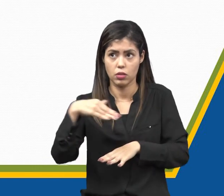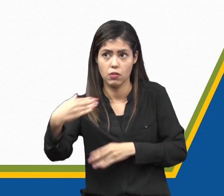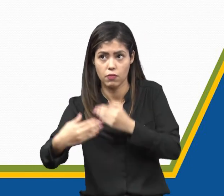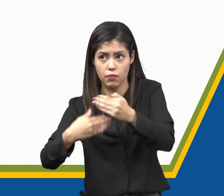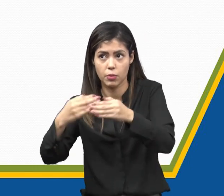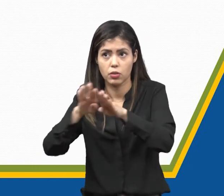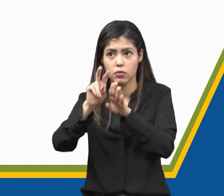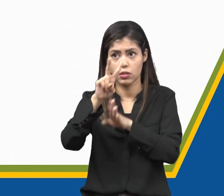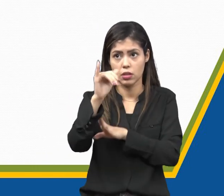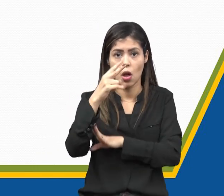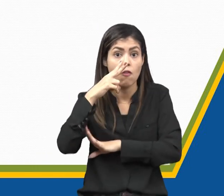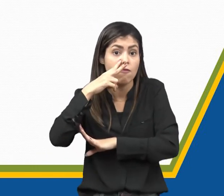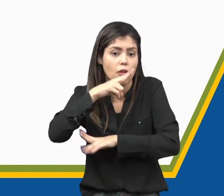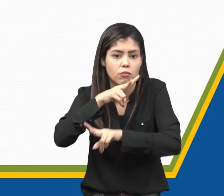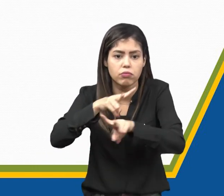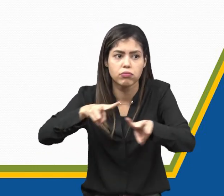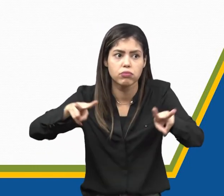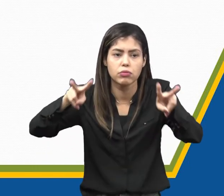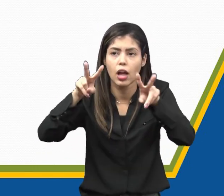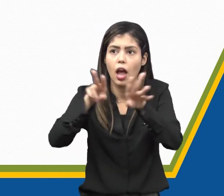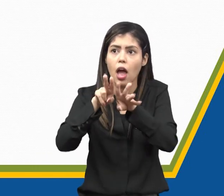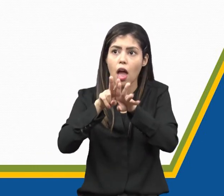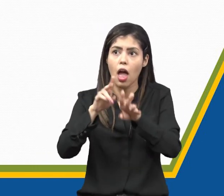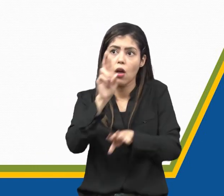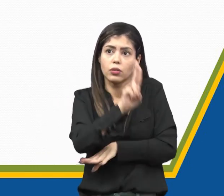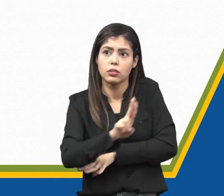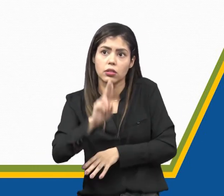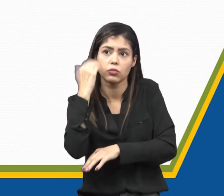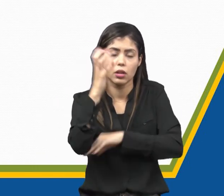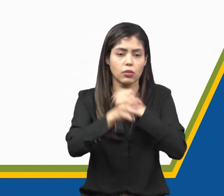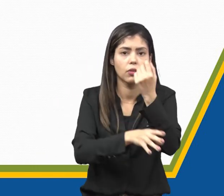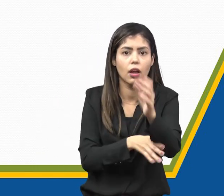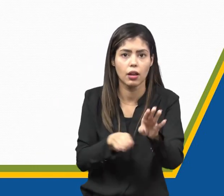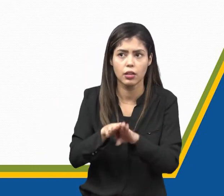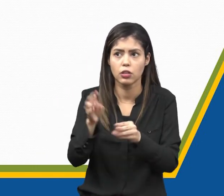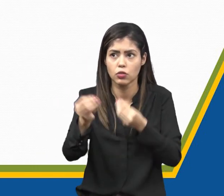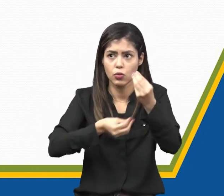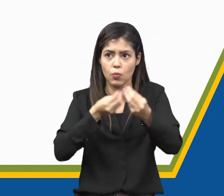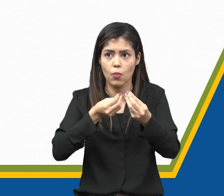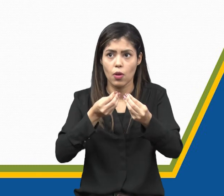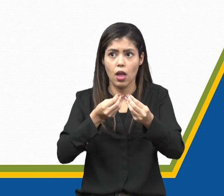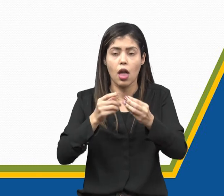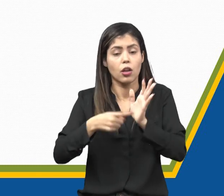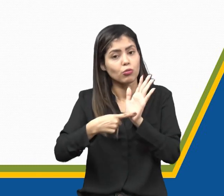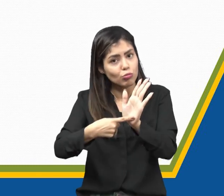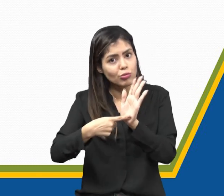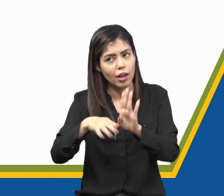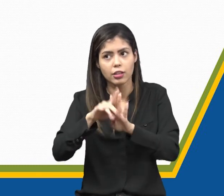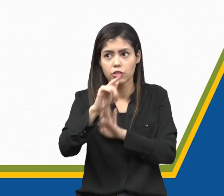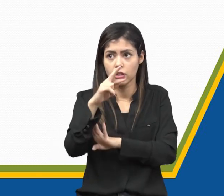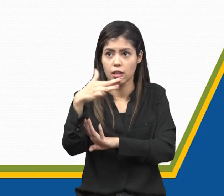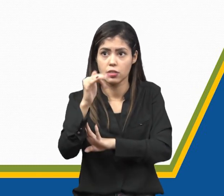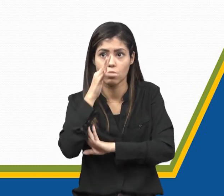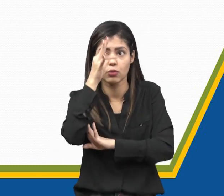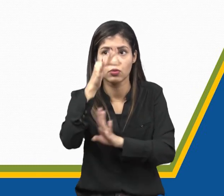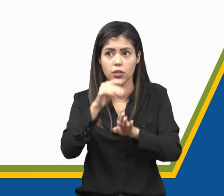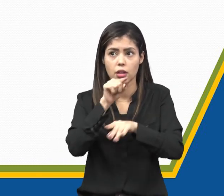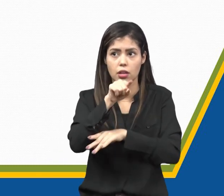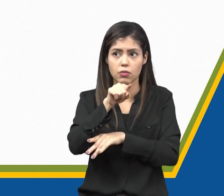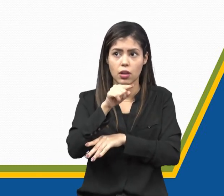desenvolvimento sustentável visa realmente a utilização de recursos e da natureza de modo a garantir sua disponibilidade para gerações